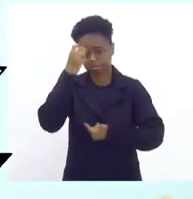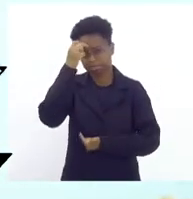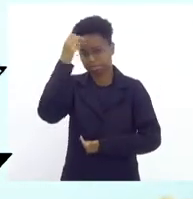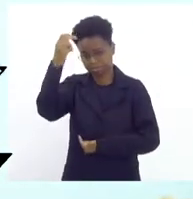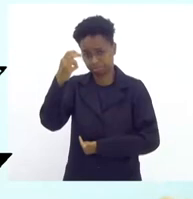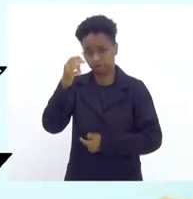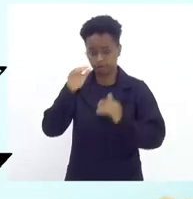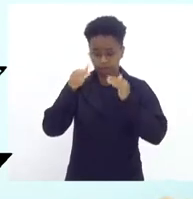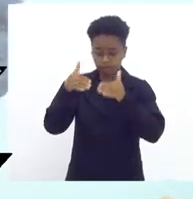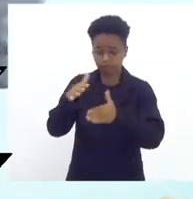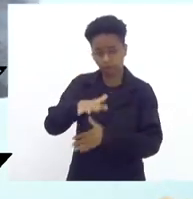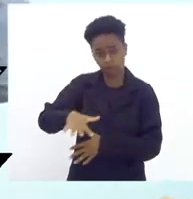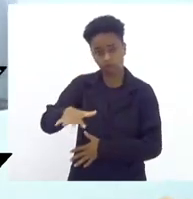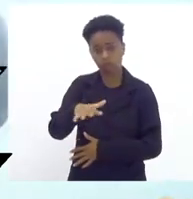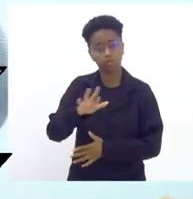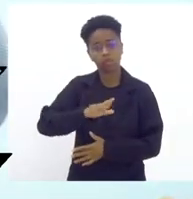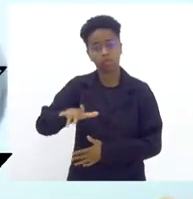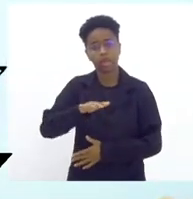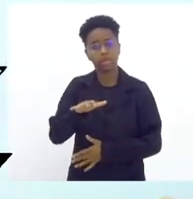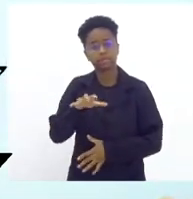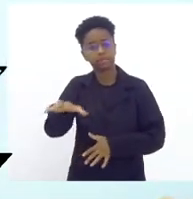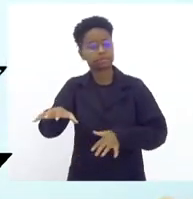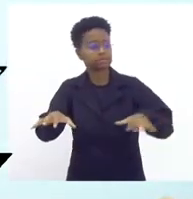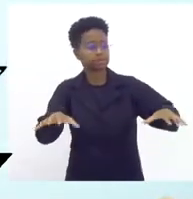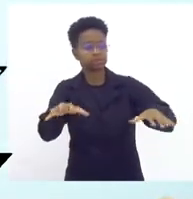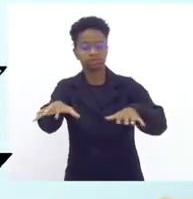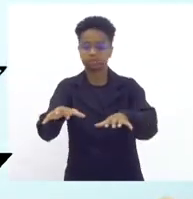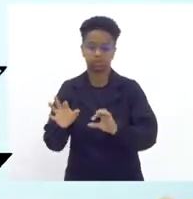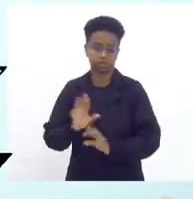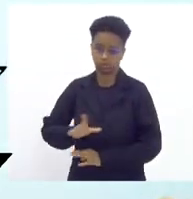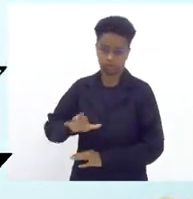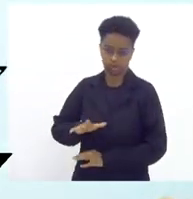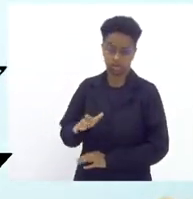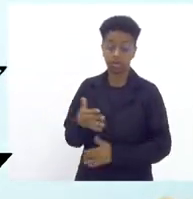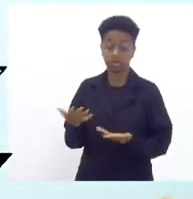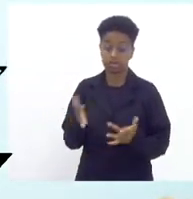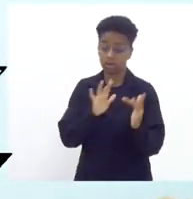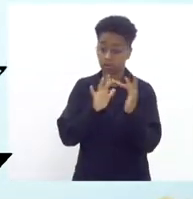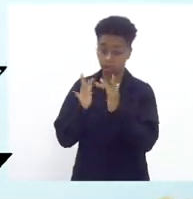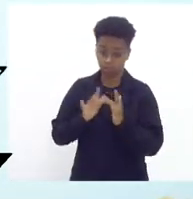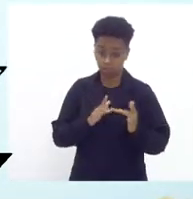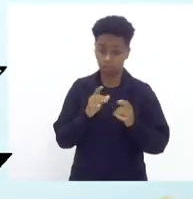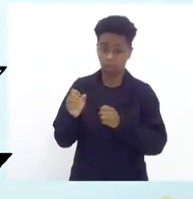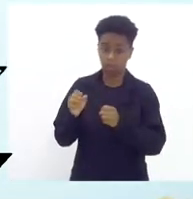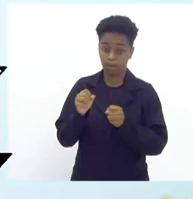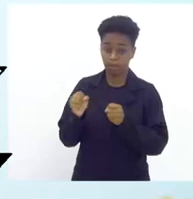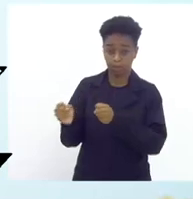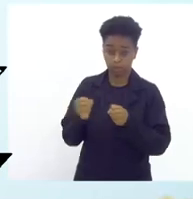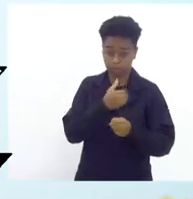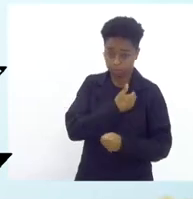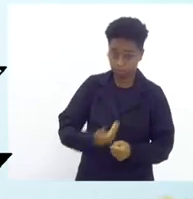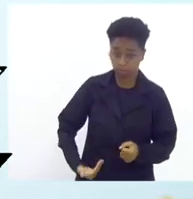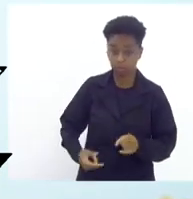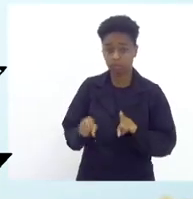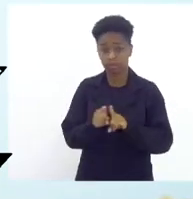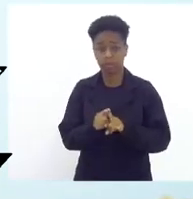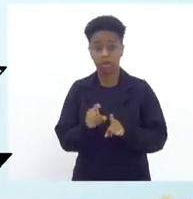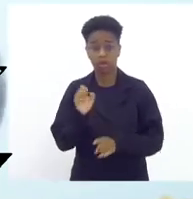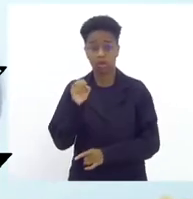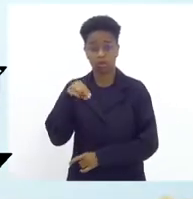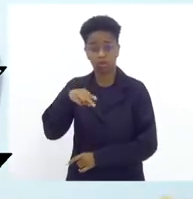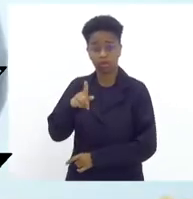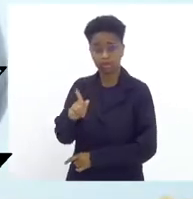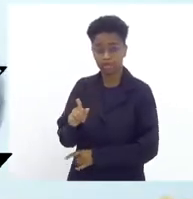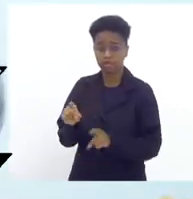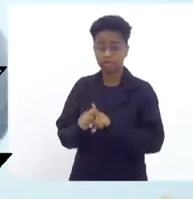por uma causa não trabalhando cada um em separado Então esta articulação do poder público a organizações não governamentais